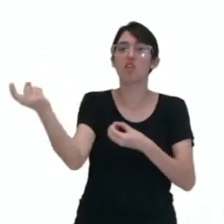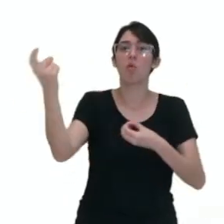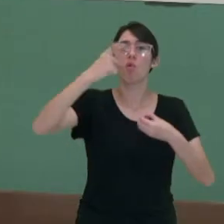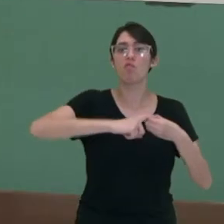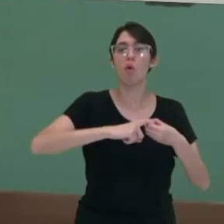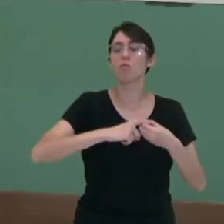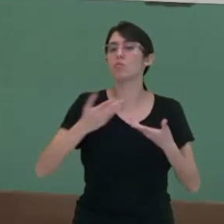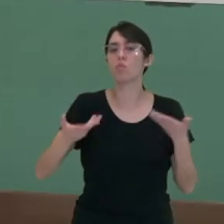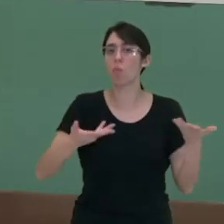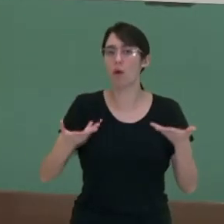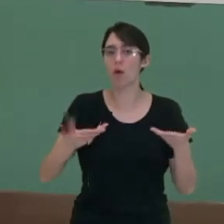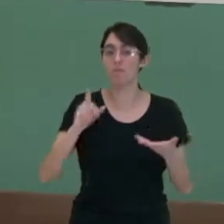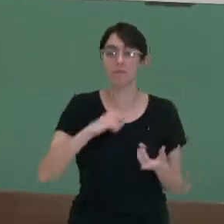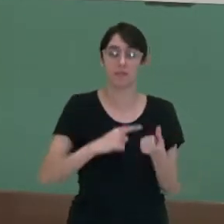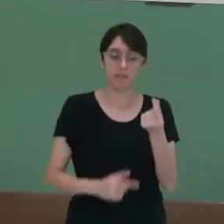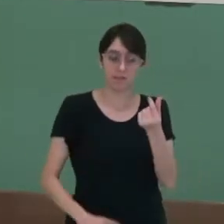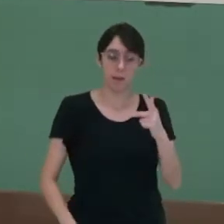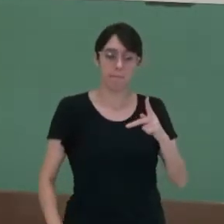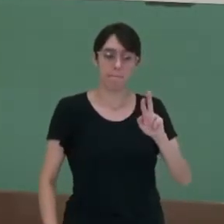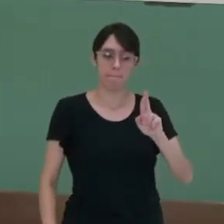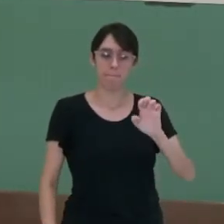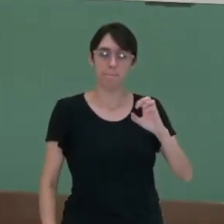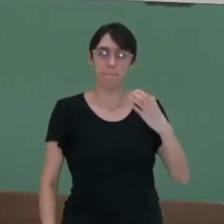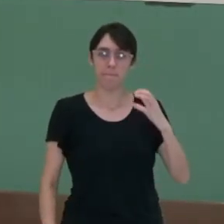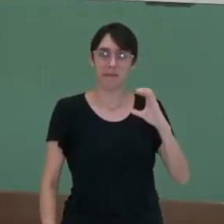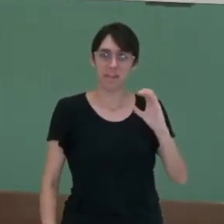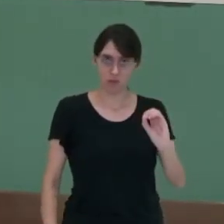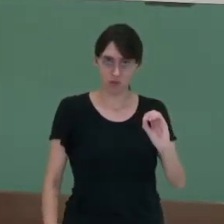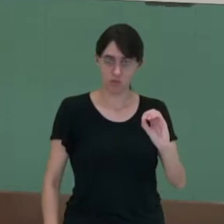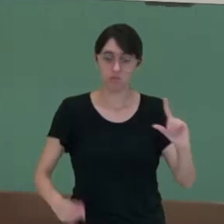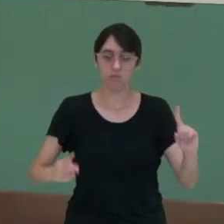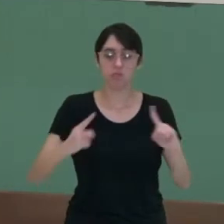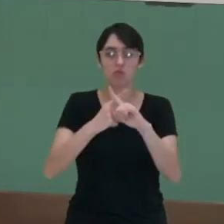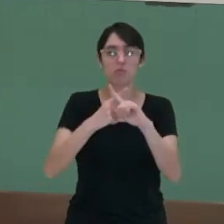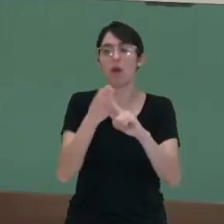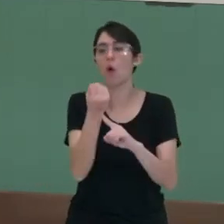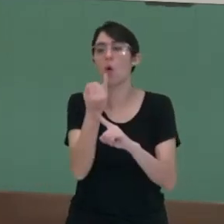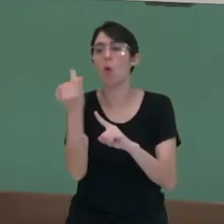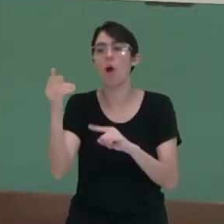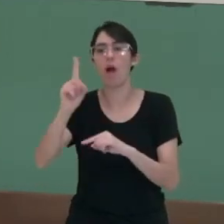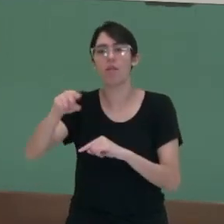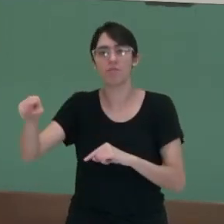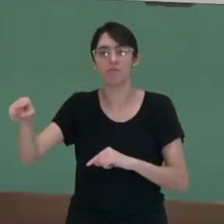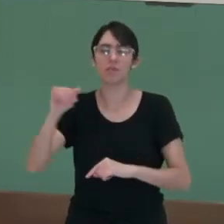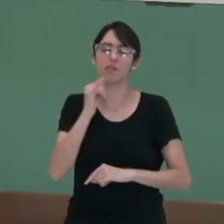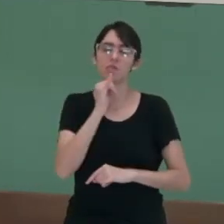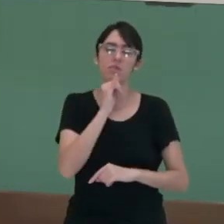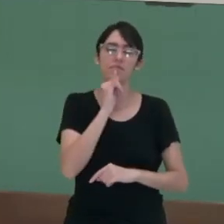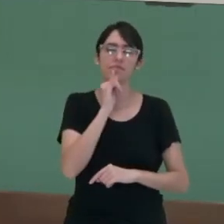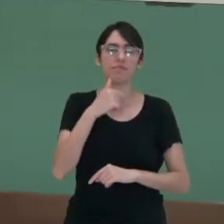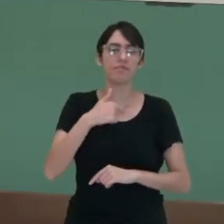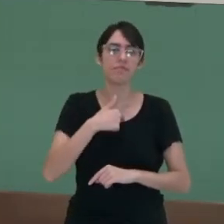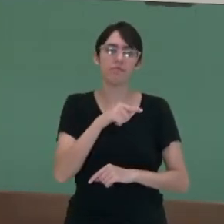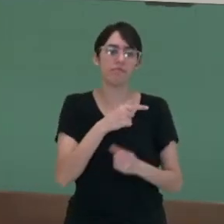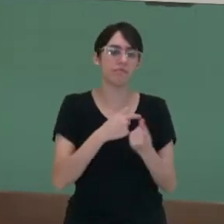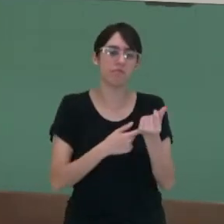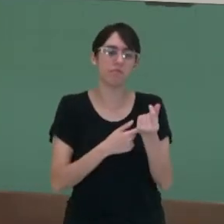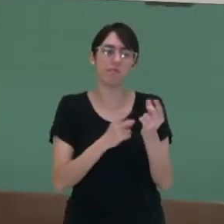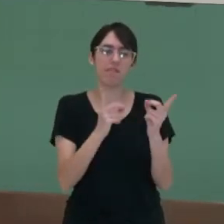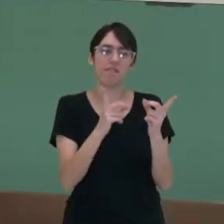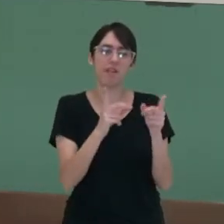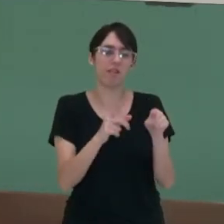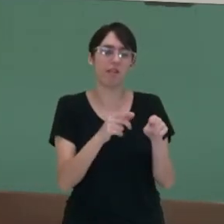seja, eu vou pegar o preço de venda e vou multiplicar pelas unidades. Digamos que eu tenha um preço de venda